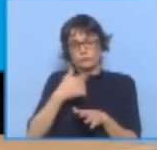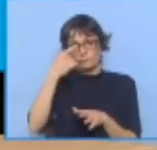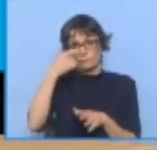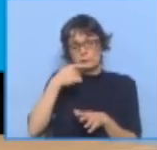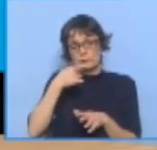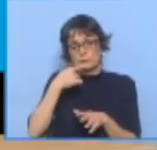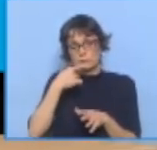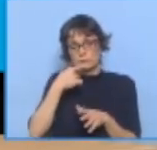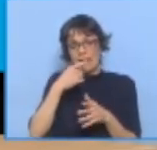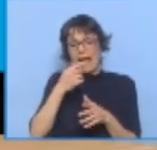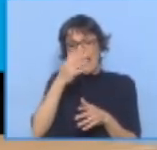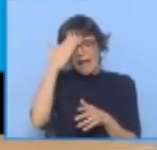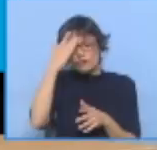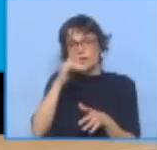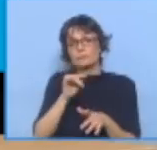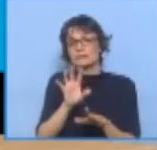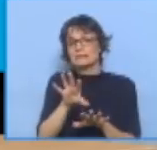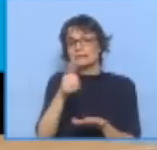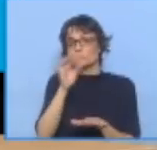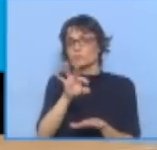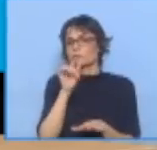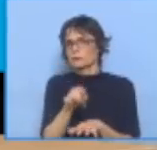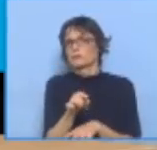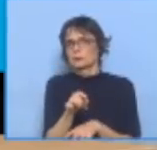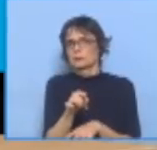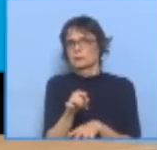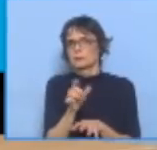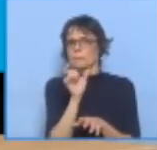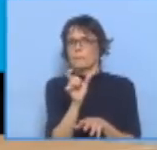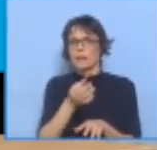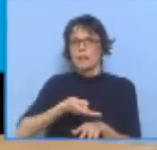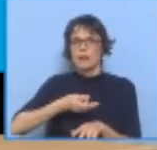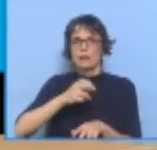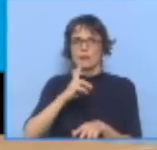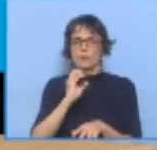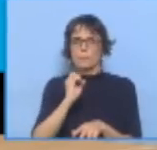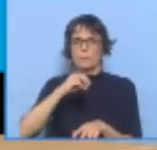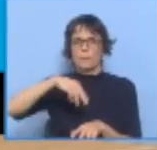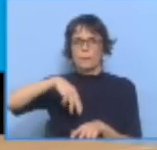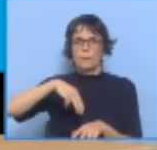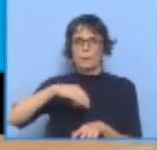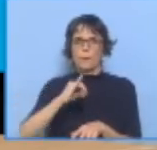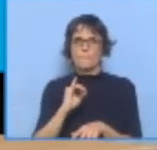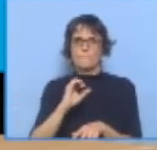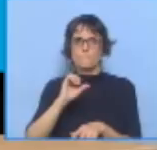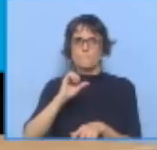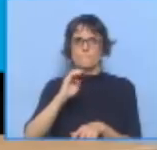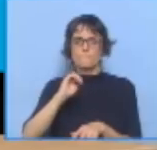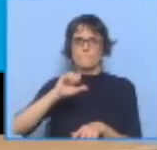uniões, vamos dizer assim, que nos pareceu que a palavra promiscuidade corresponderia, seria mais